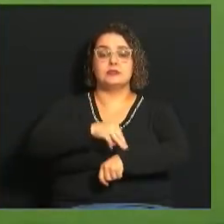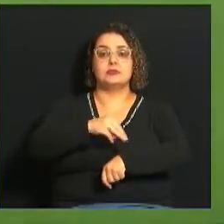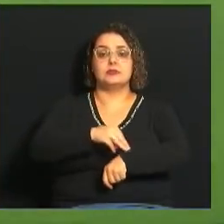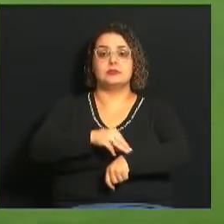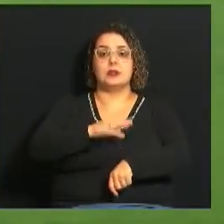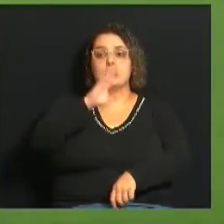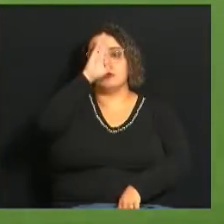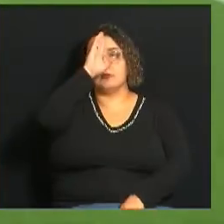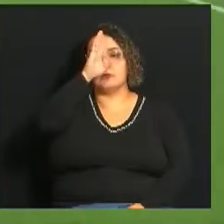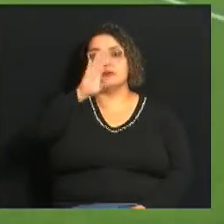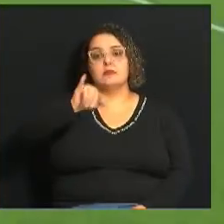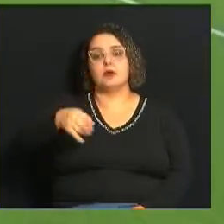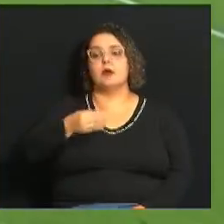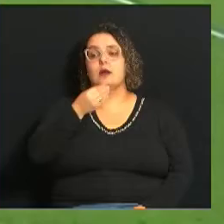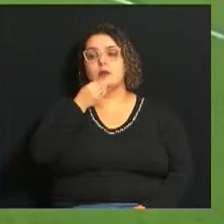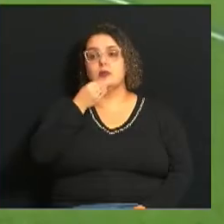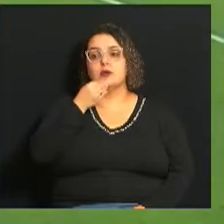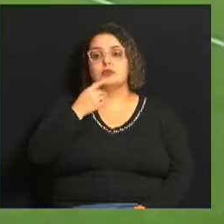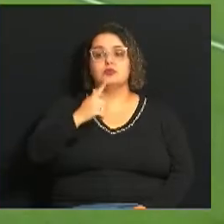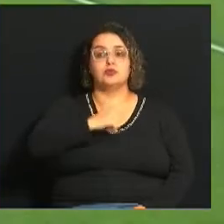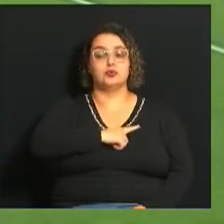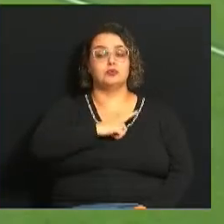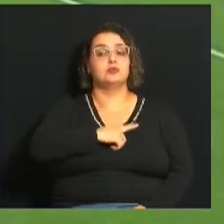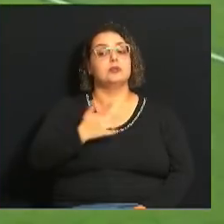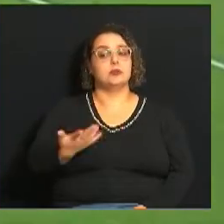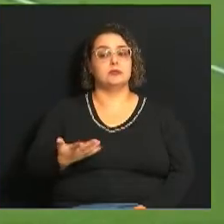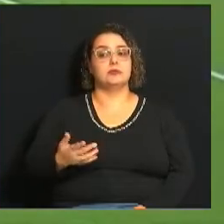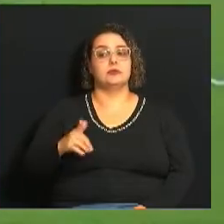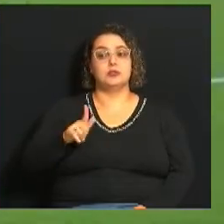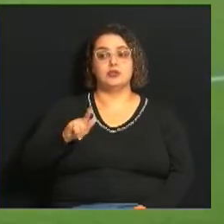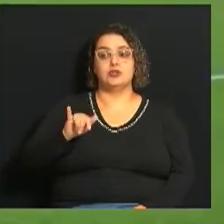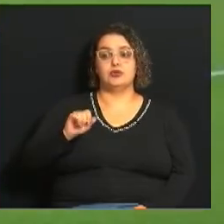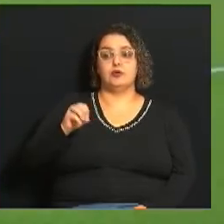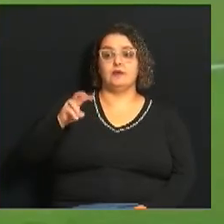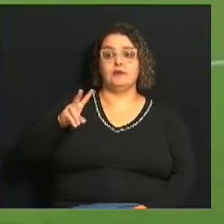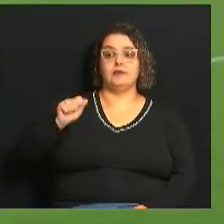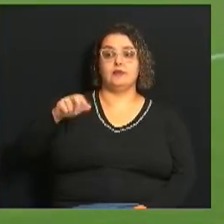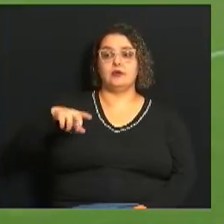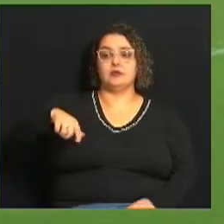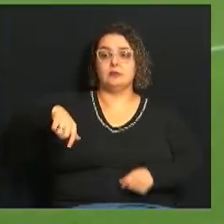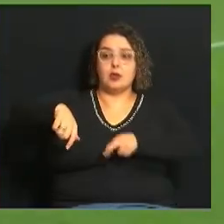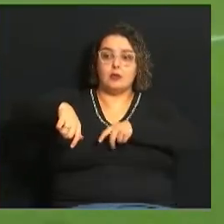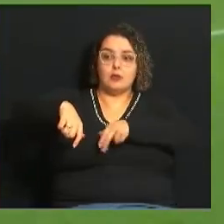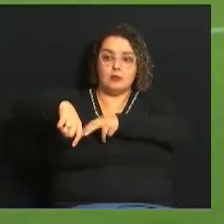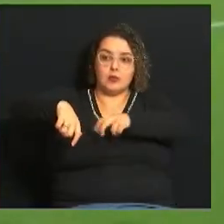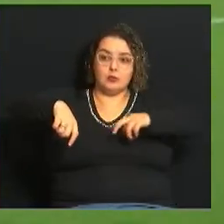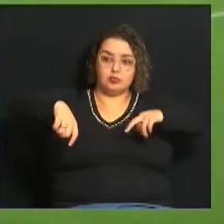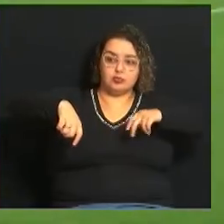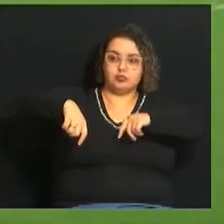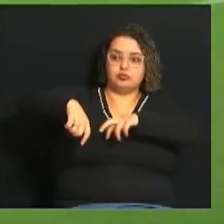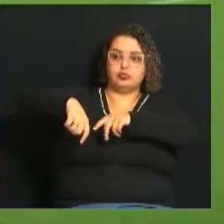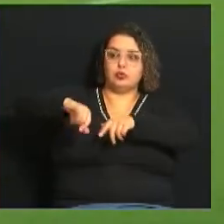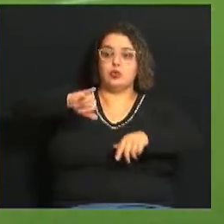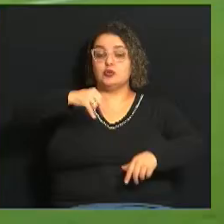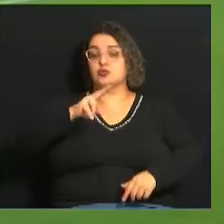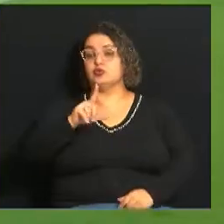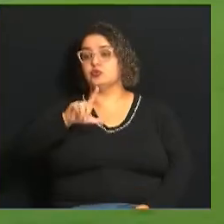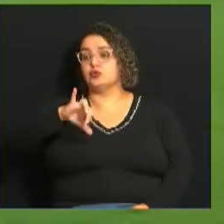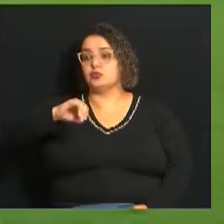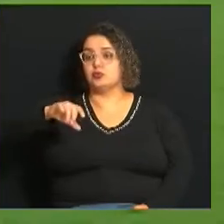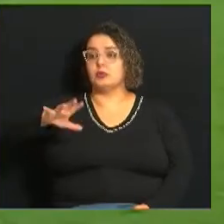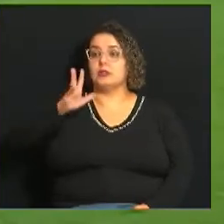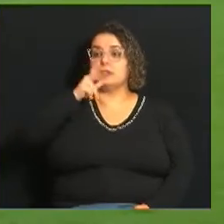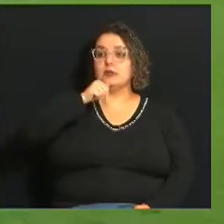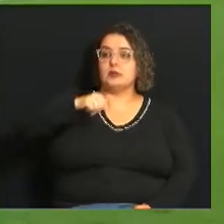principal oportunidade do Guarani. Giovanni Augusto recebeu na área e tocou para trás. Júlio César demorou